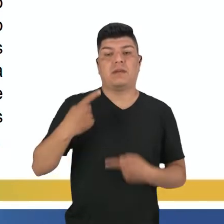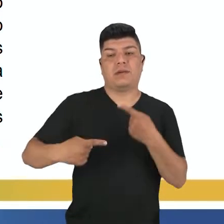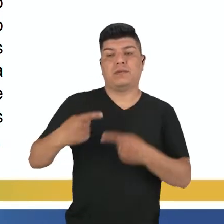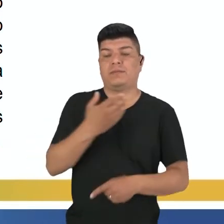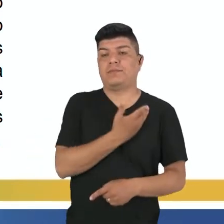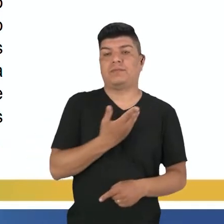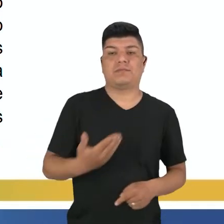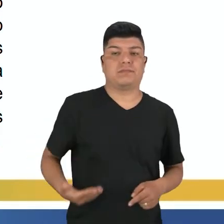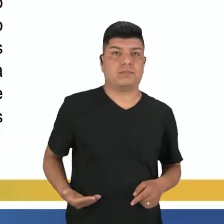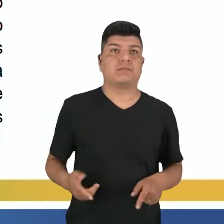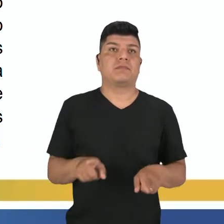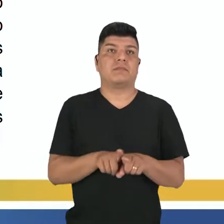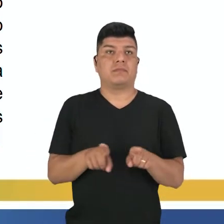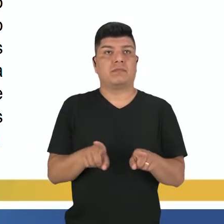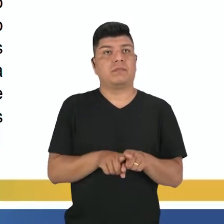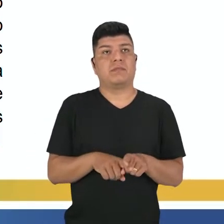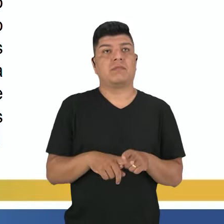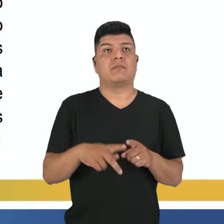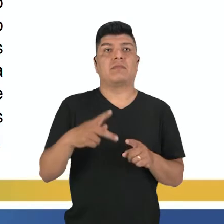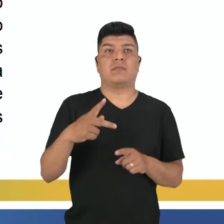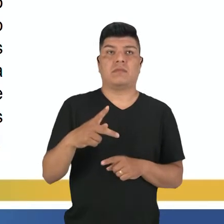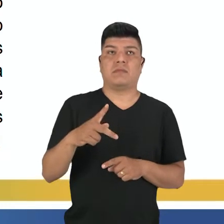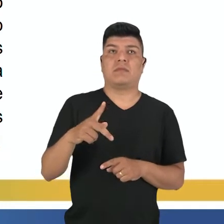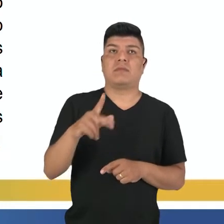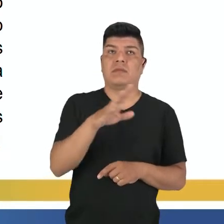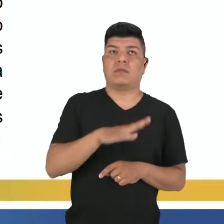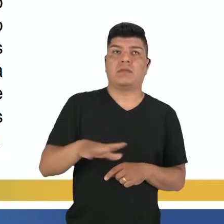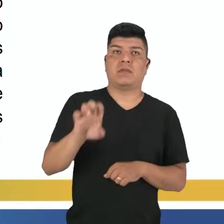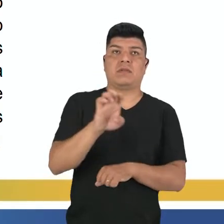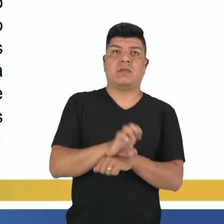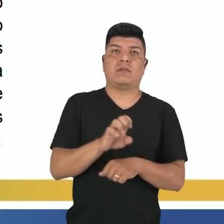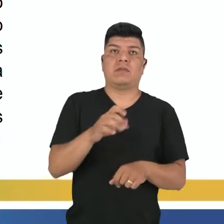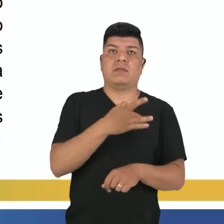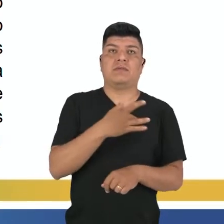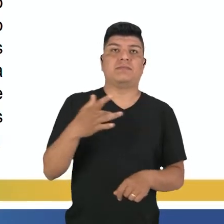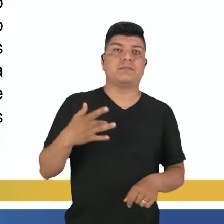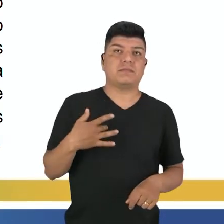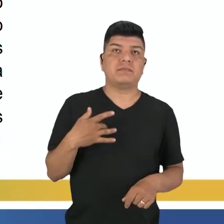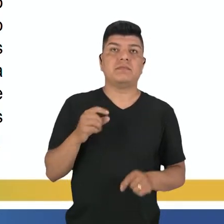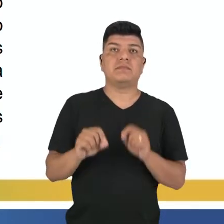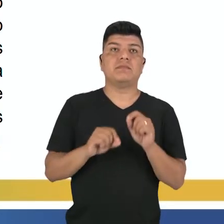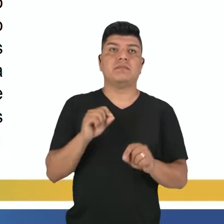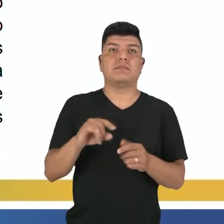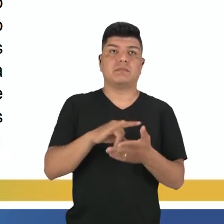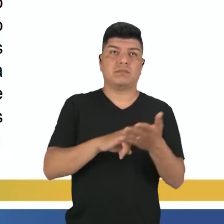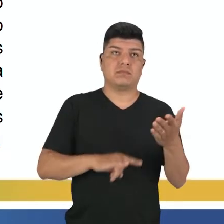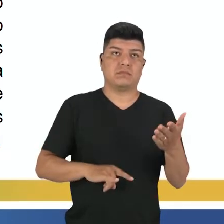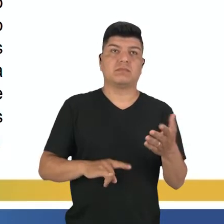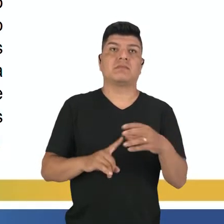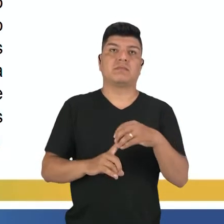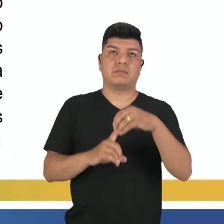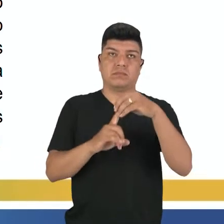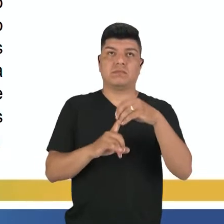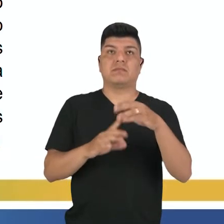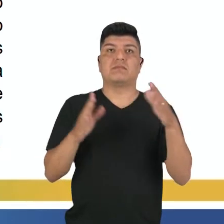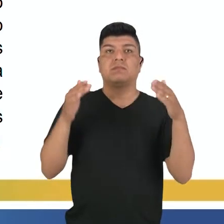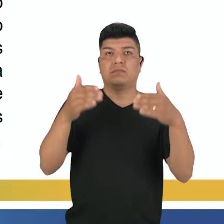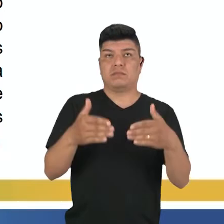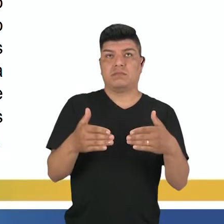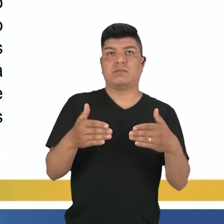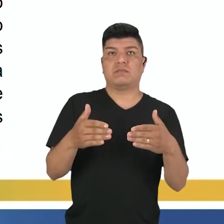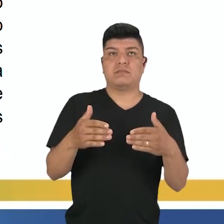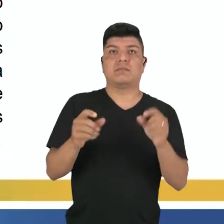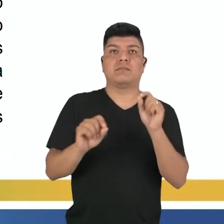políticas públicas, né? Então, existe o Plano Nacional e planos estaduais de saúde, que são documentos oficiais que direcionam